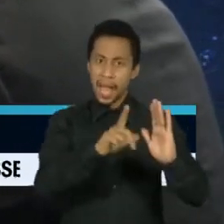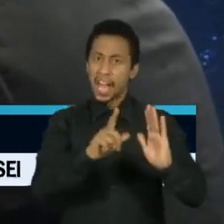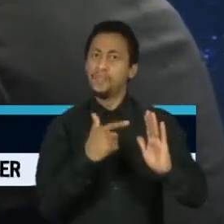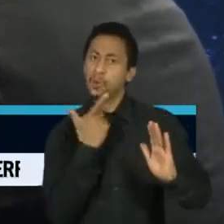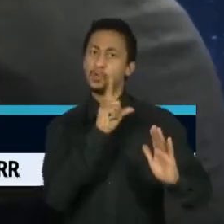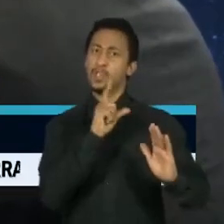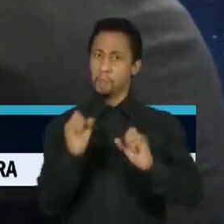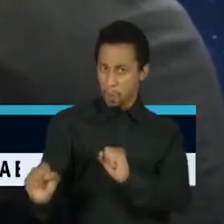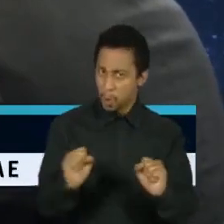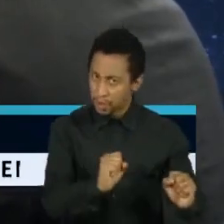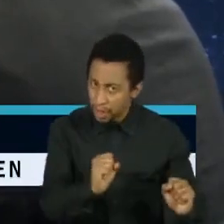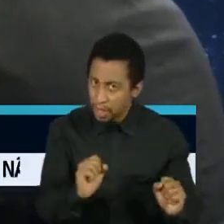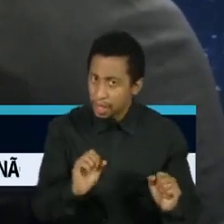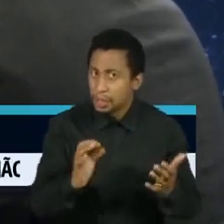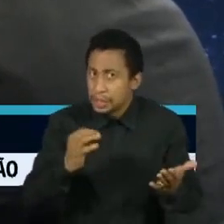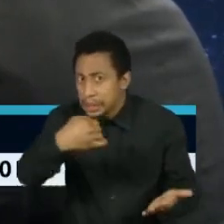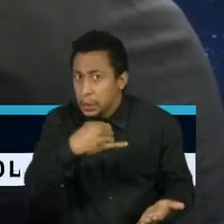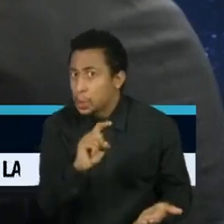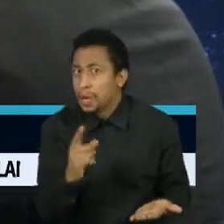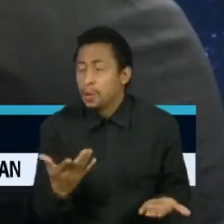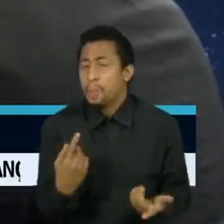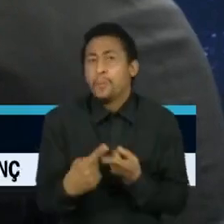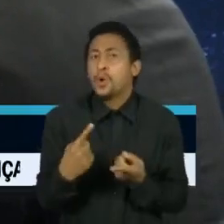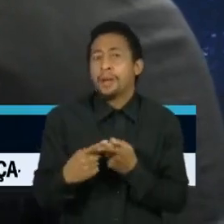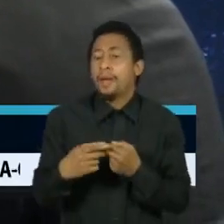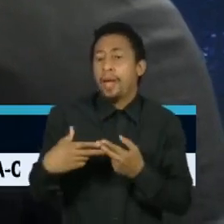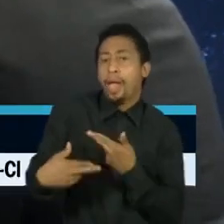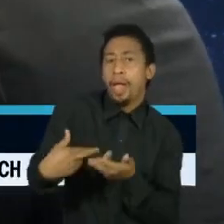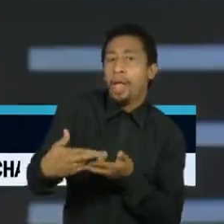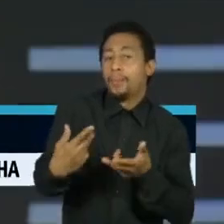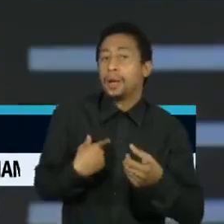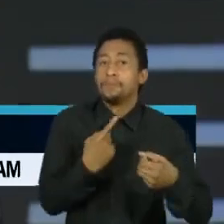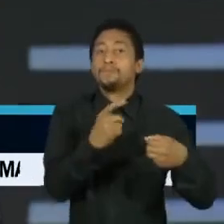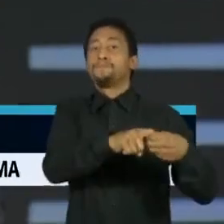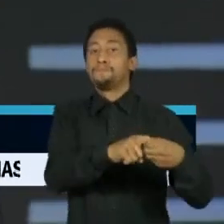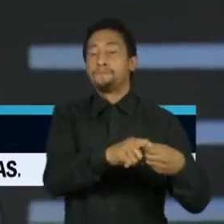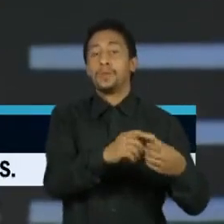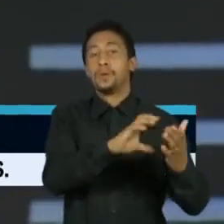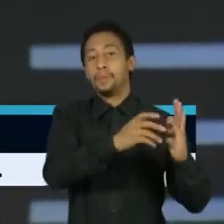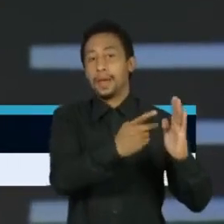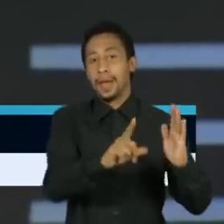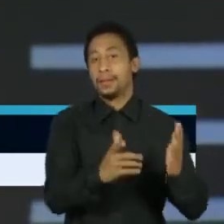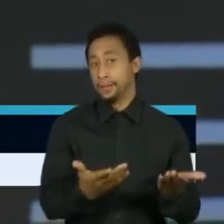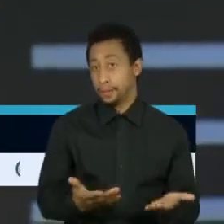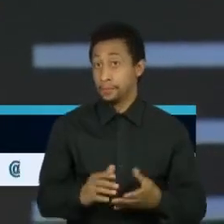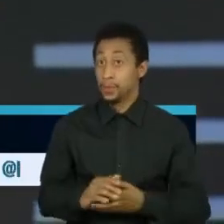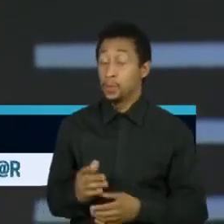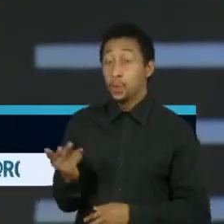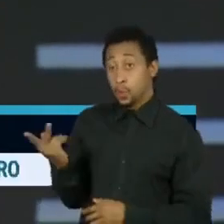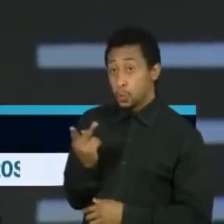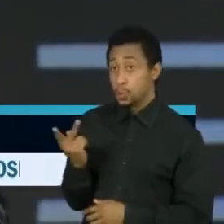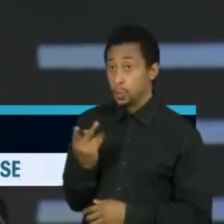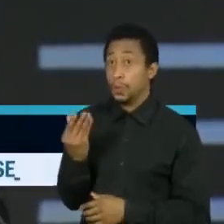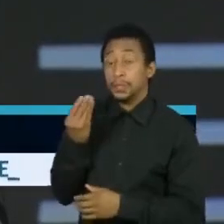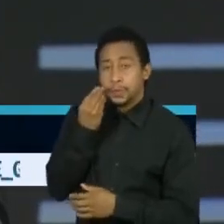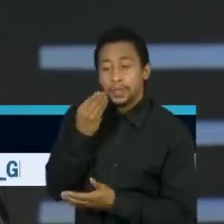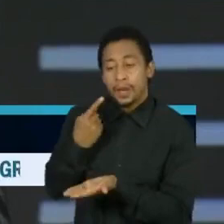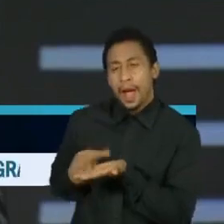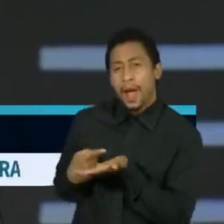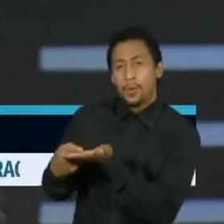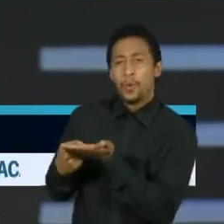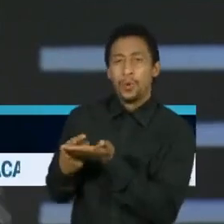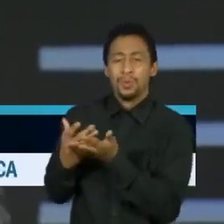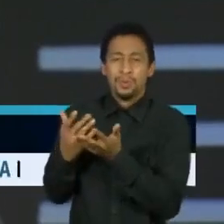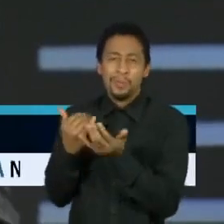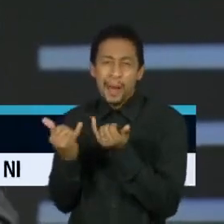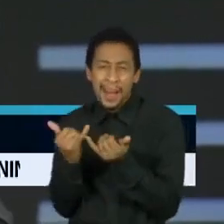rolando? Qual o real motivo desse atraso para a filiação? Então, os dois estão fazendo um acordo de pré-nupcial, né? Na